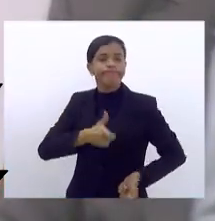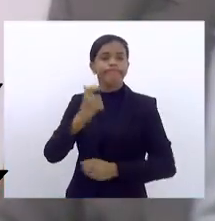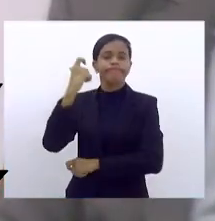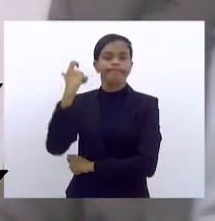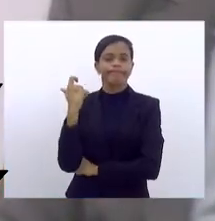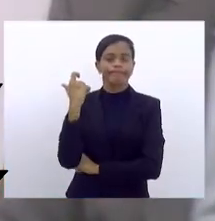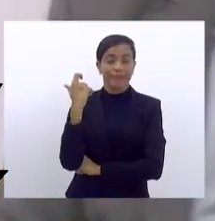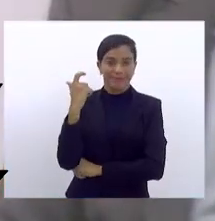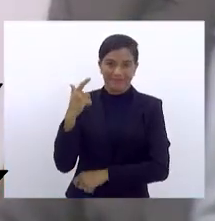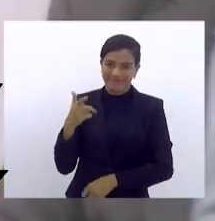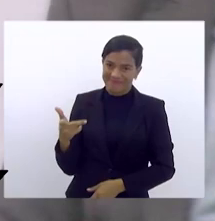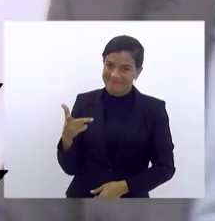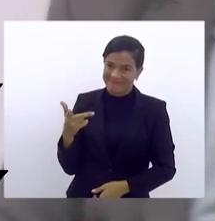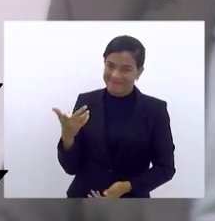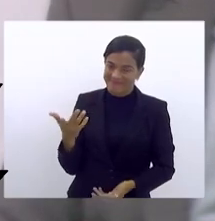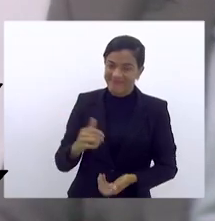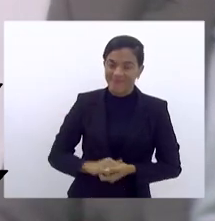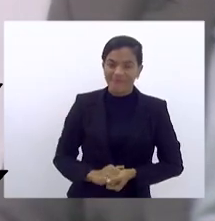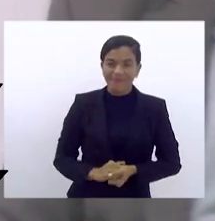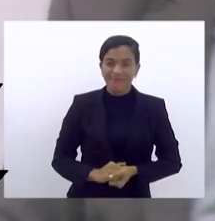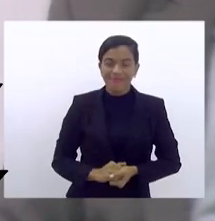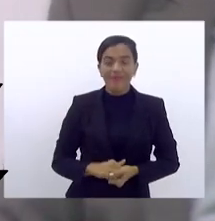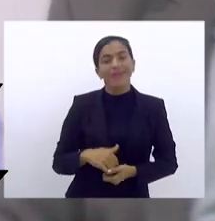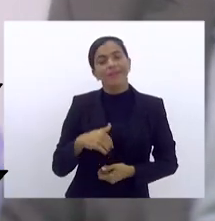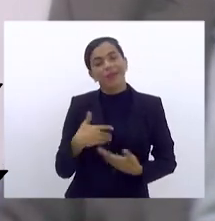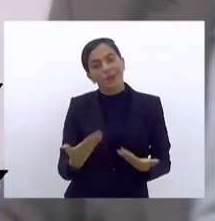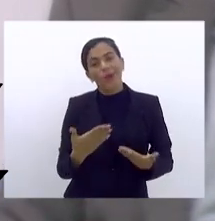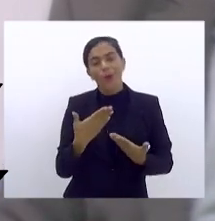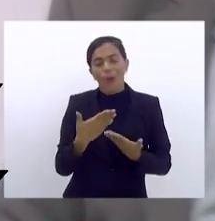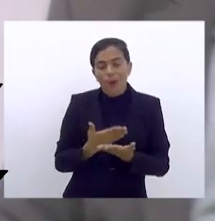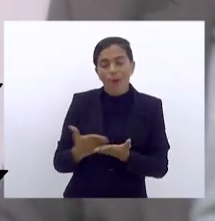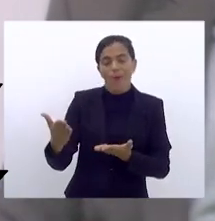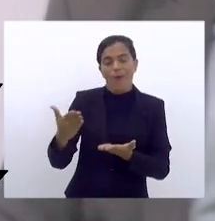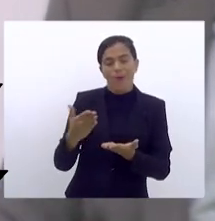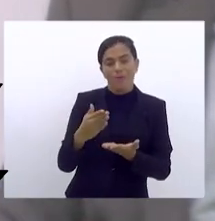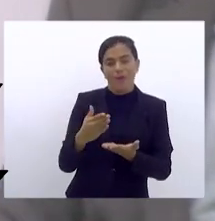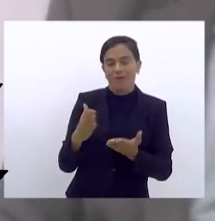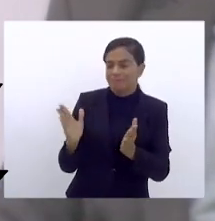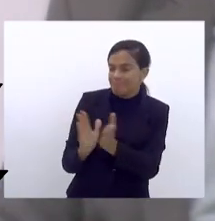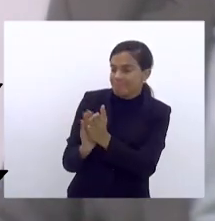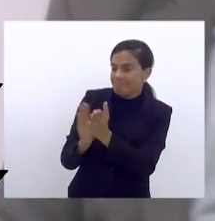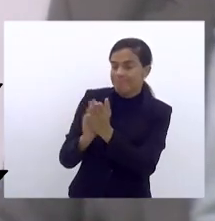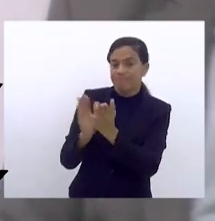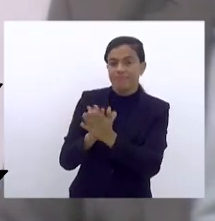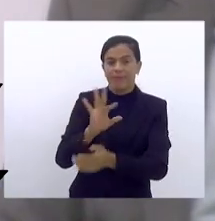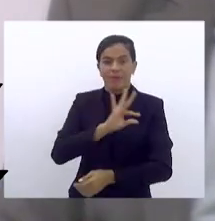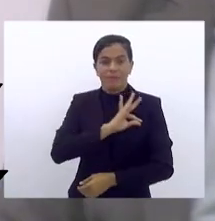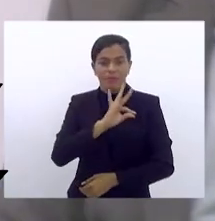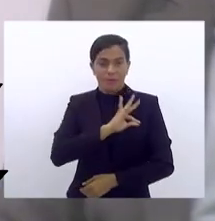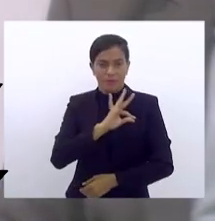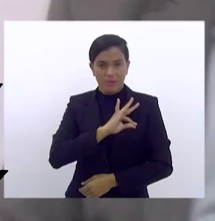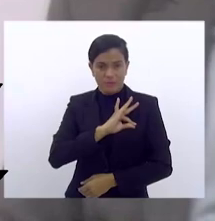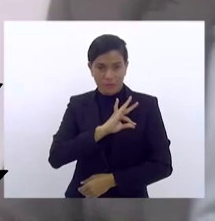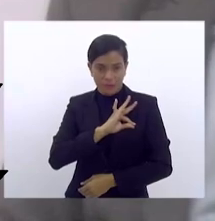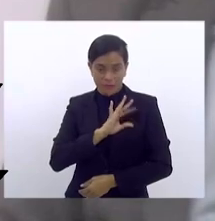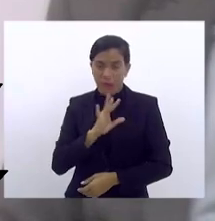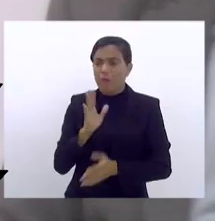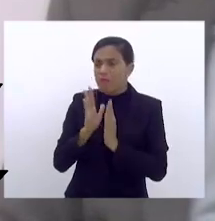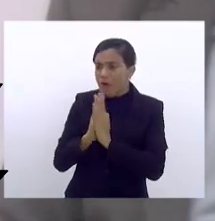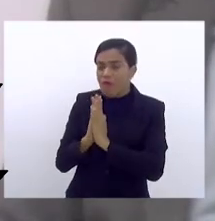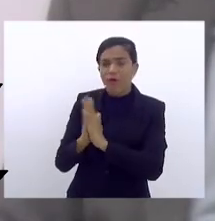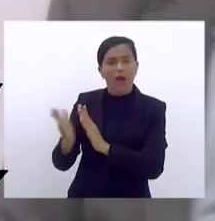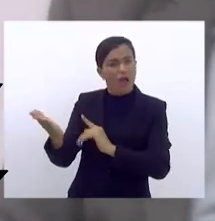setores ideológicos estão fomentando então eu começo elogiando a polícia para deixar claro a gente quer que a polícia nos ajude a resolver sim